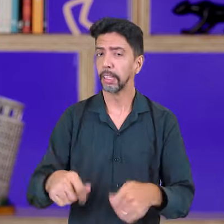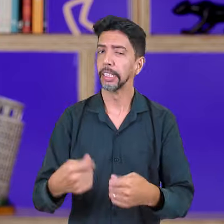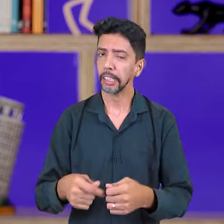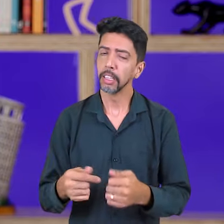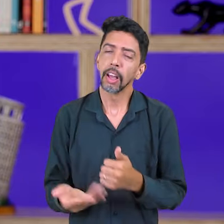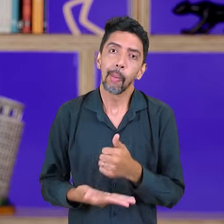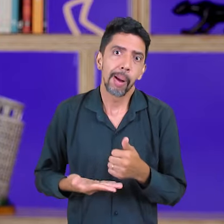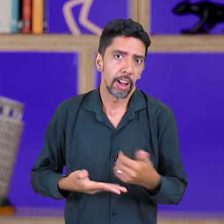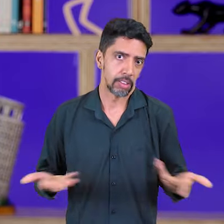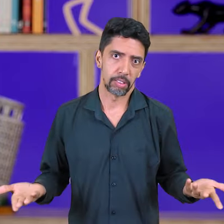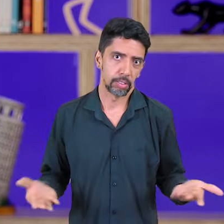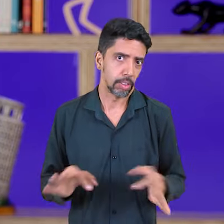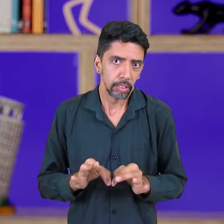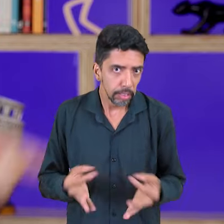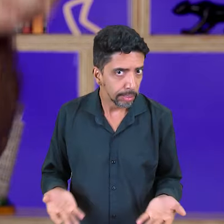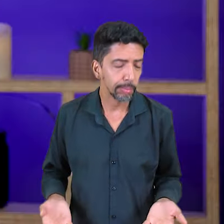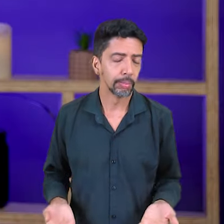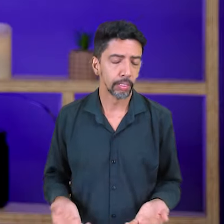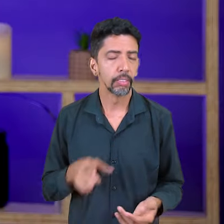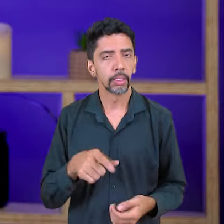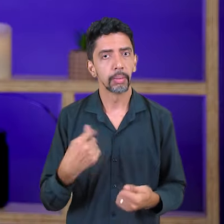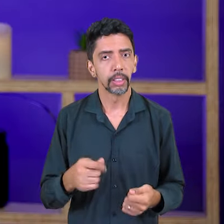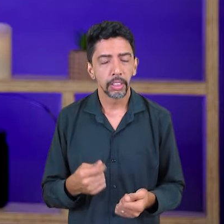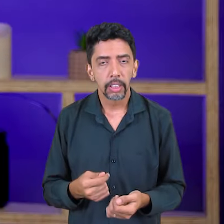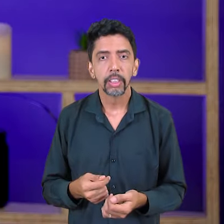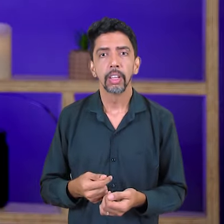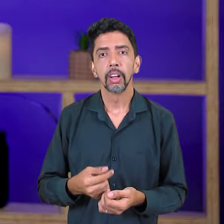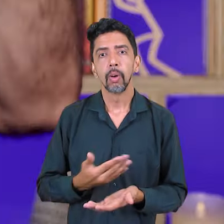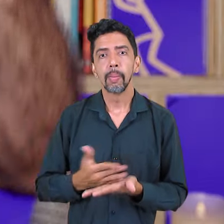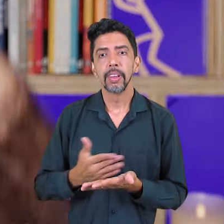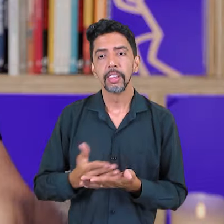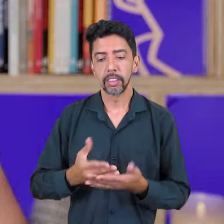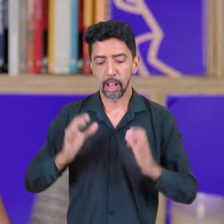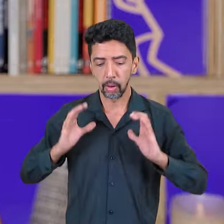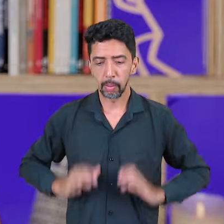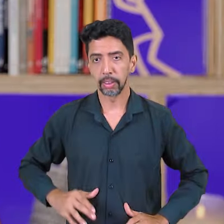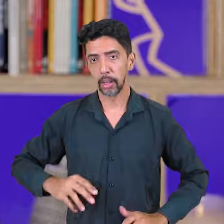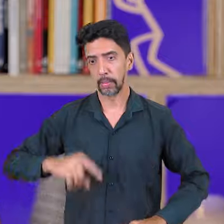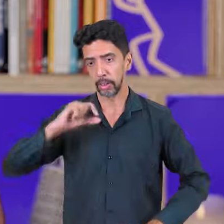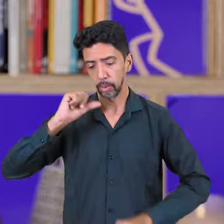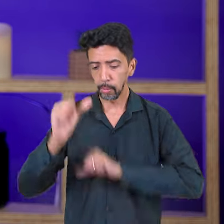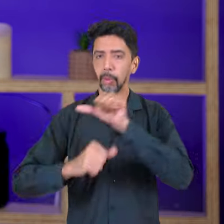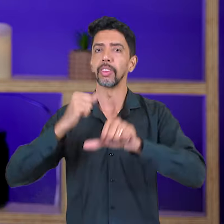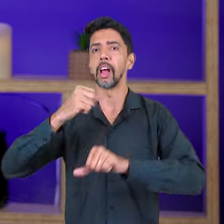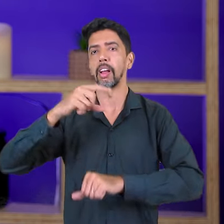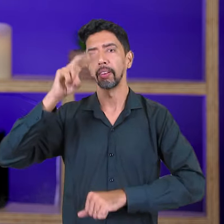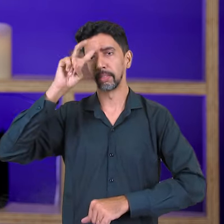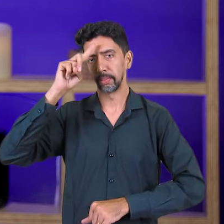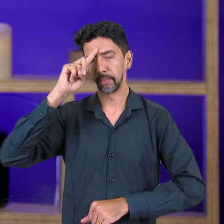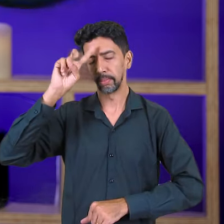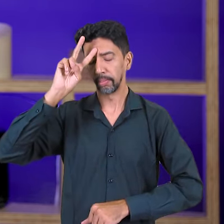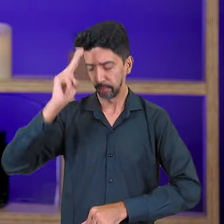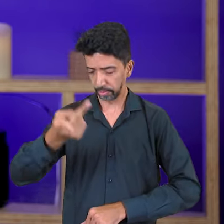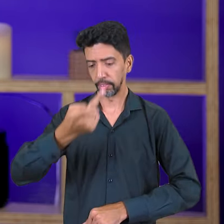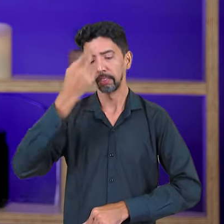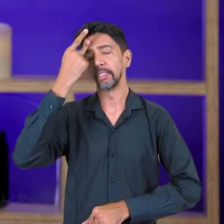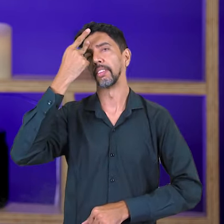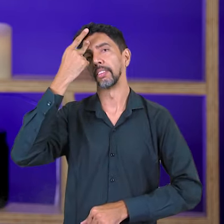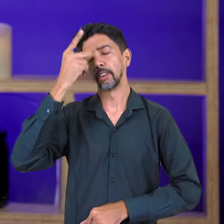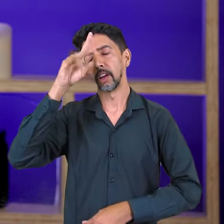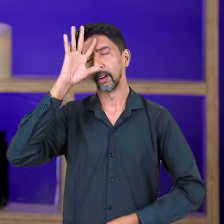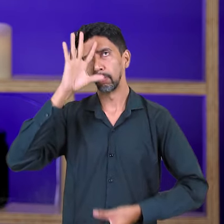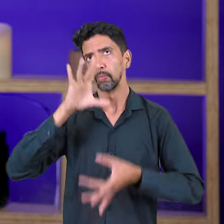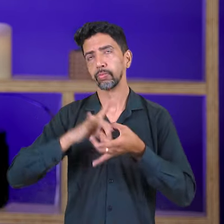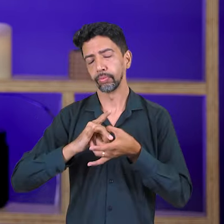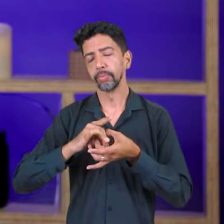um novo orçamento financeiro mental e real Aí sim carmando tudo